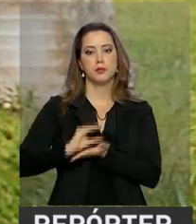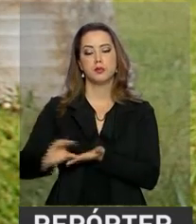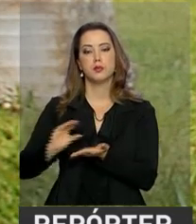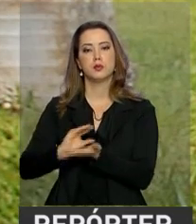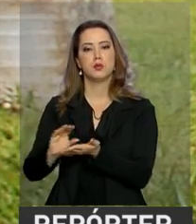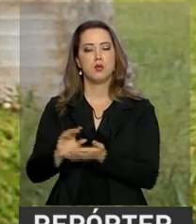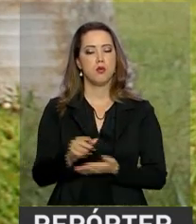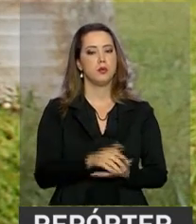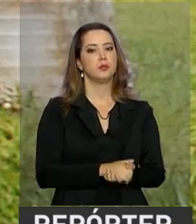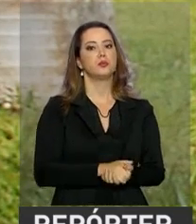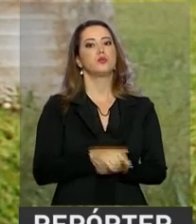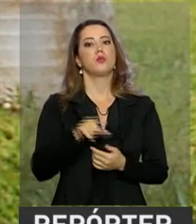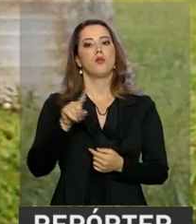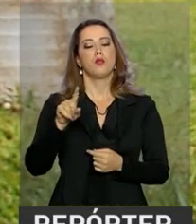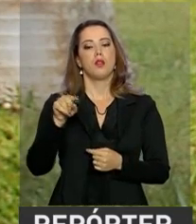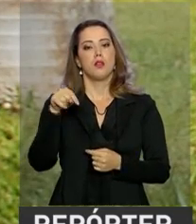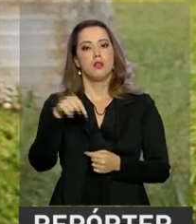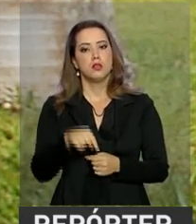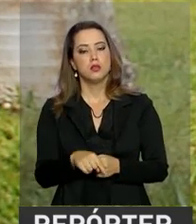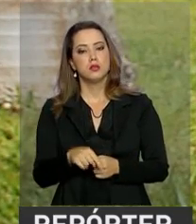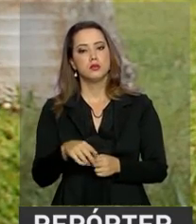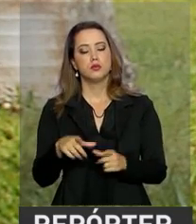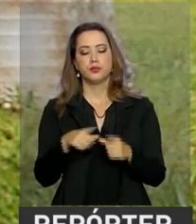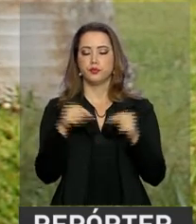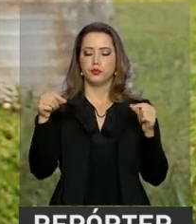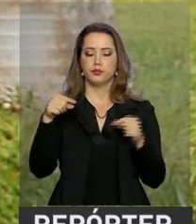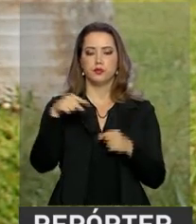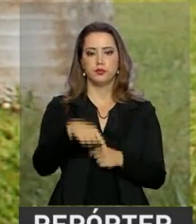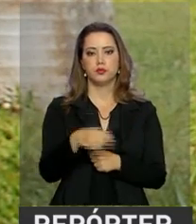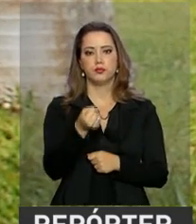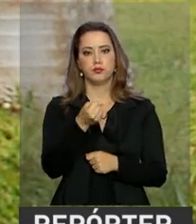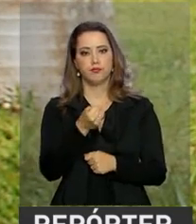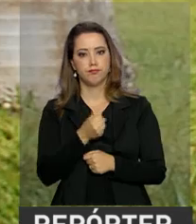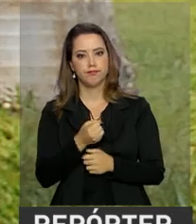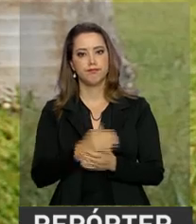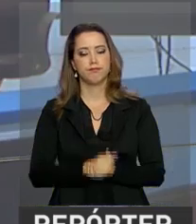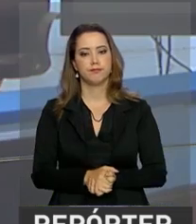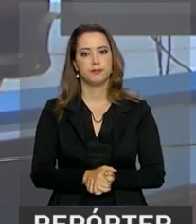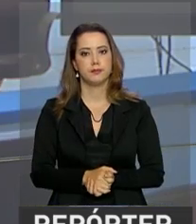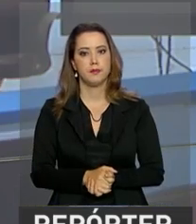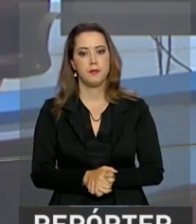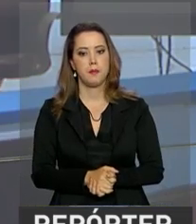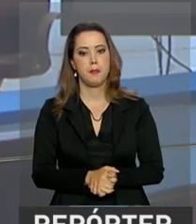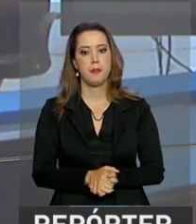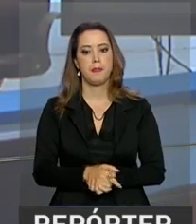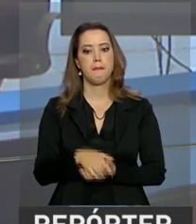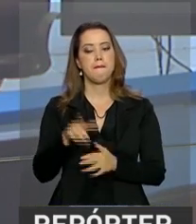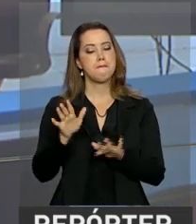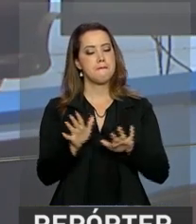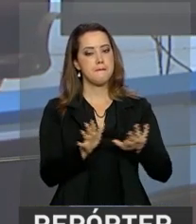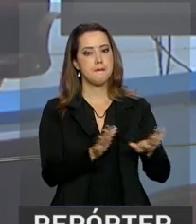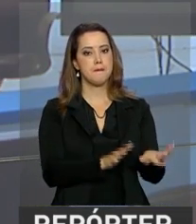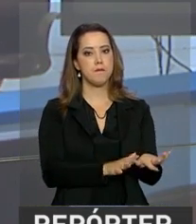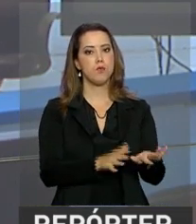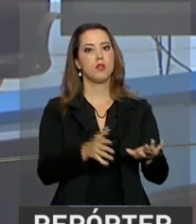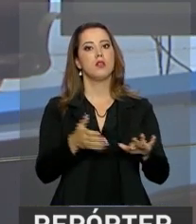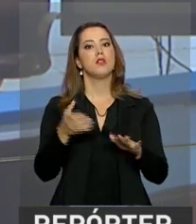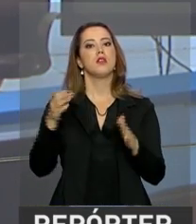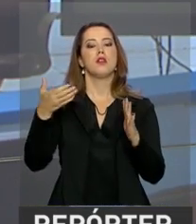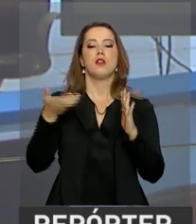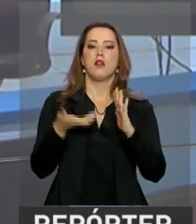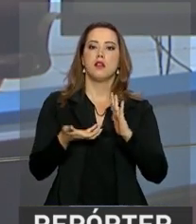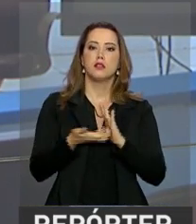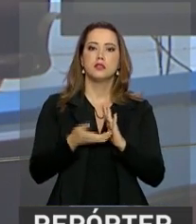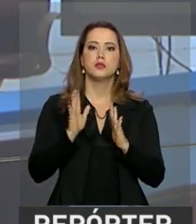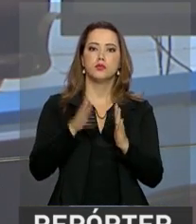2 bilhões para Fortaleza de Brasília Paola deor a câmara dos deputados aprovou a criação